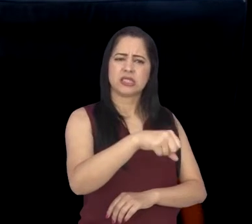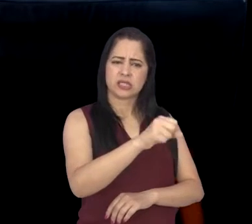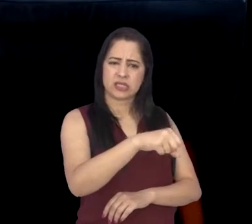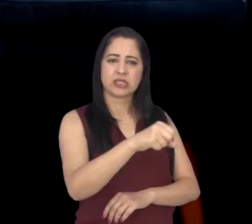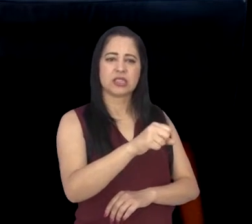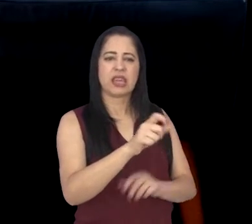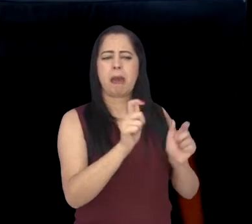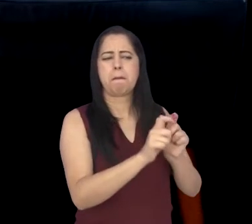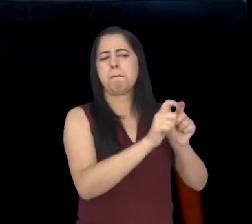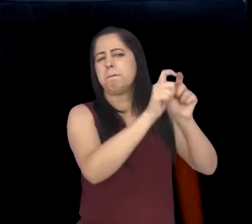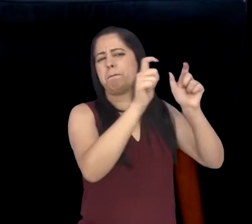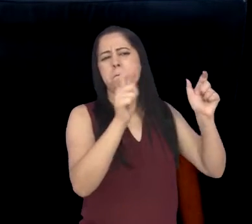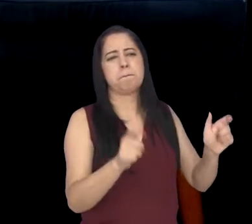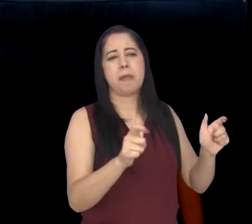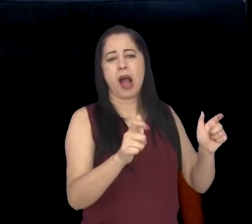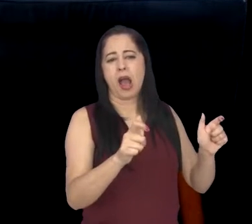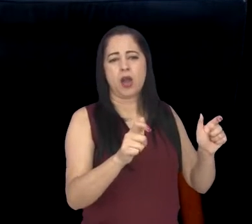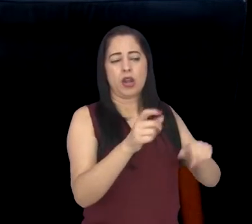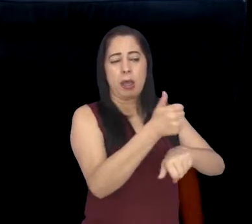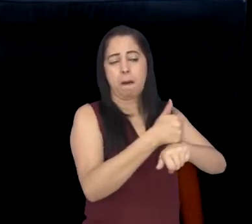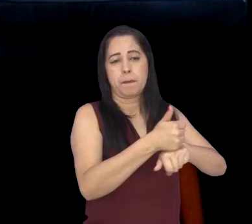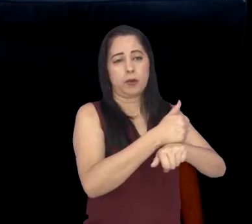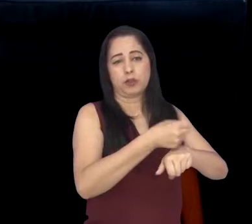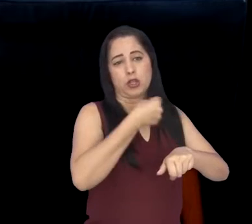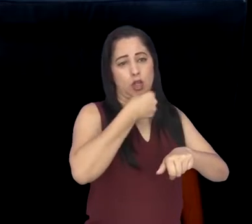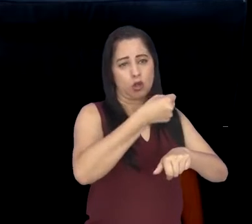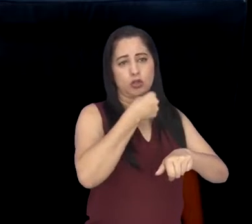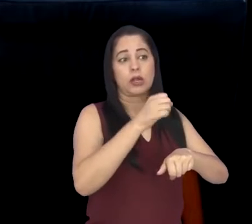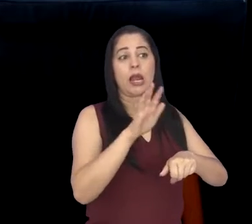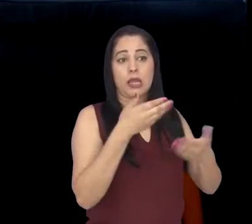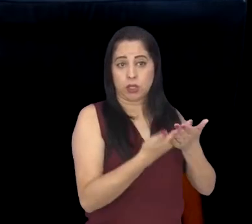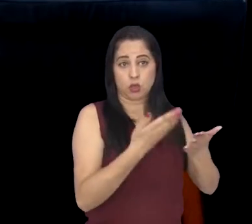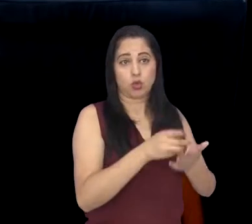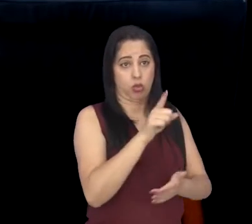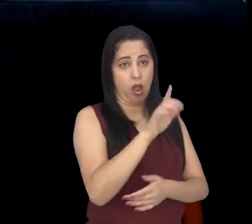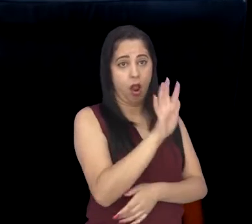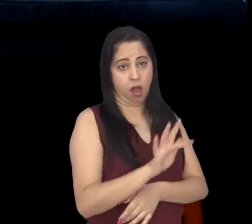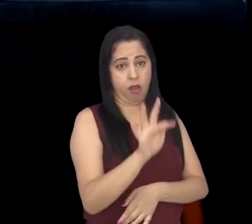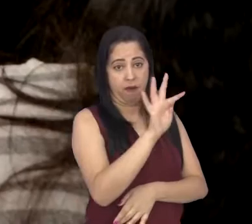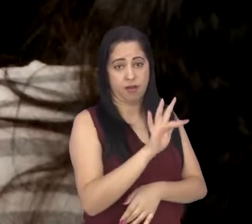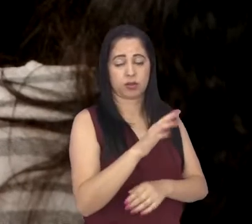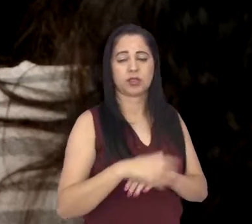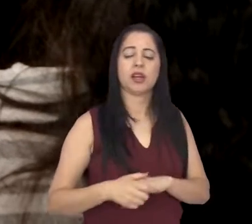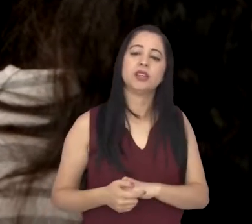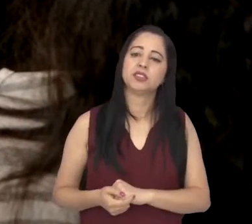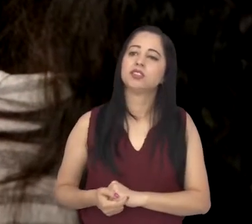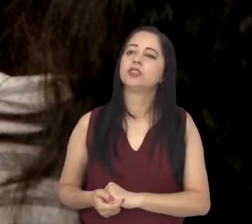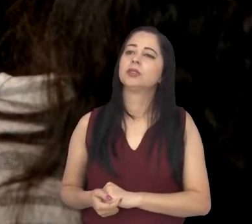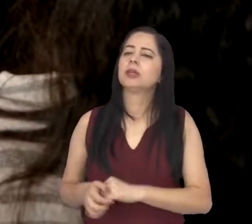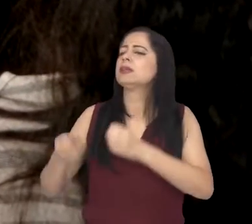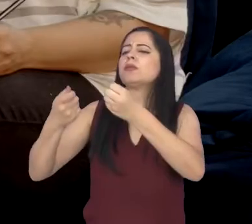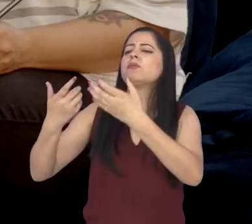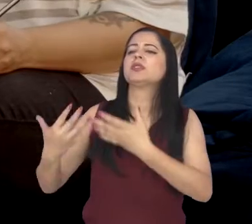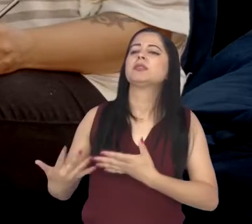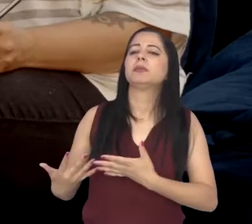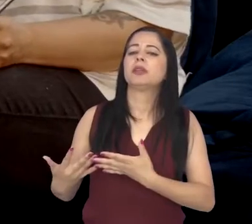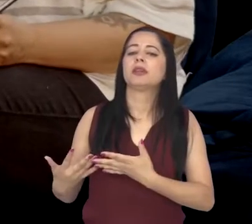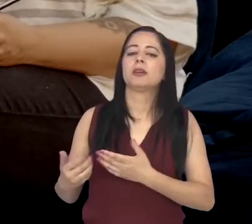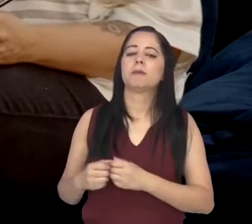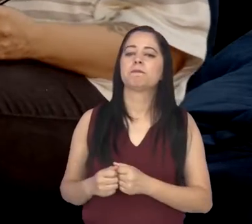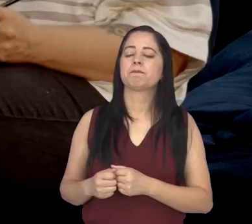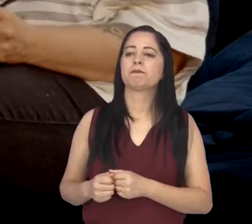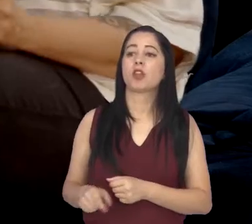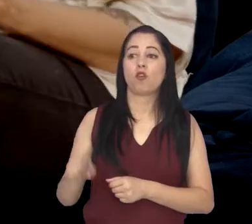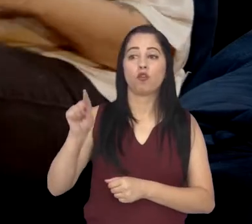Grande parte de jornalistas. Lá e da ECA, né? Da USP, bem né? importante. Da escola de... Mas me conta uma coisa, Gilson, com quem